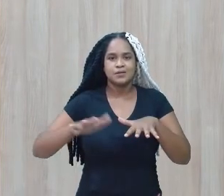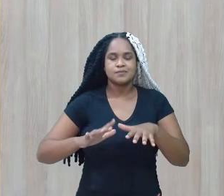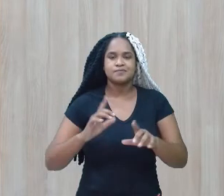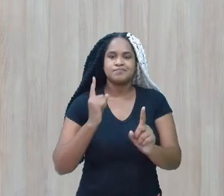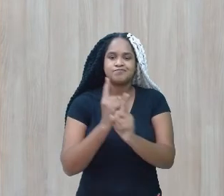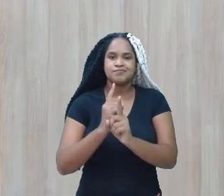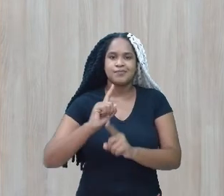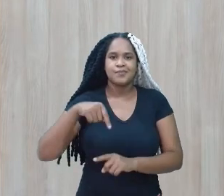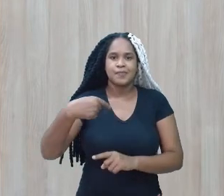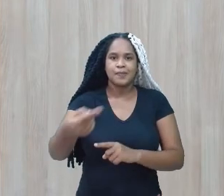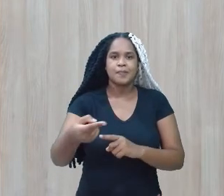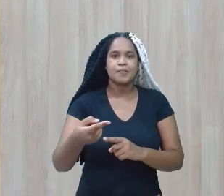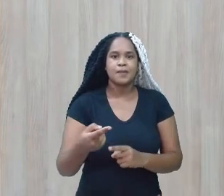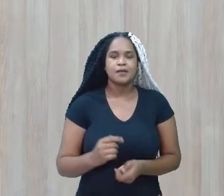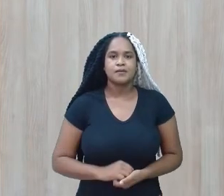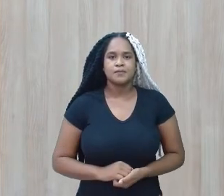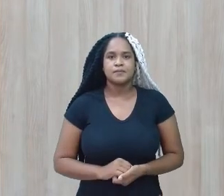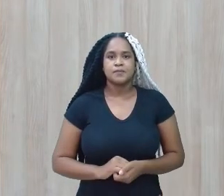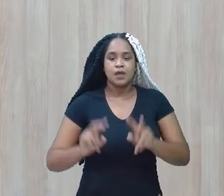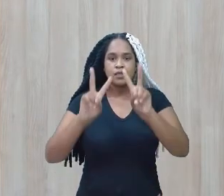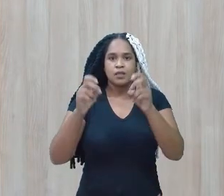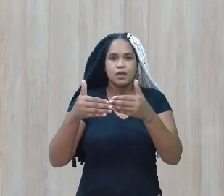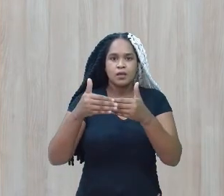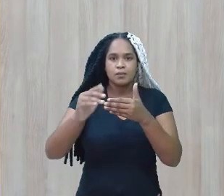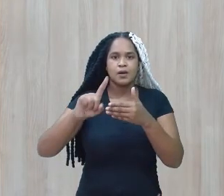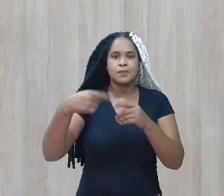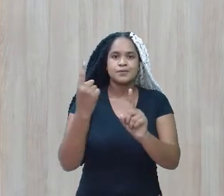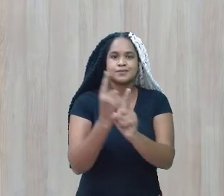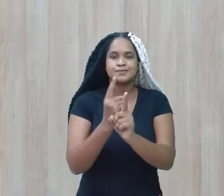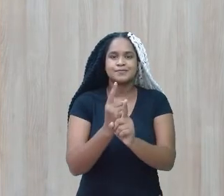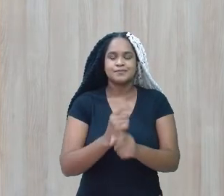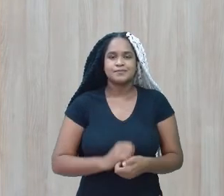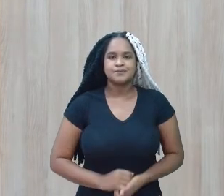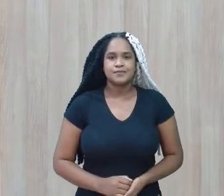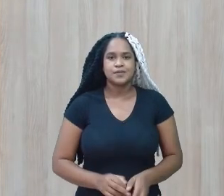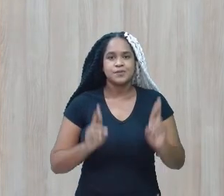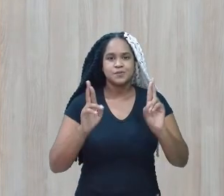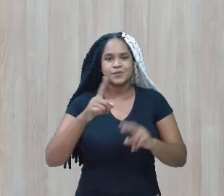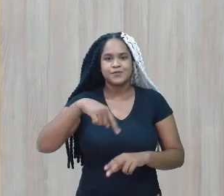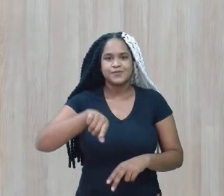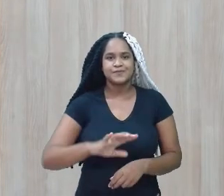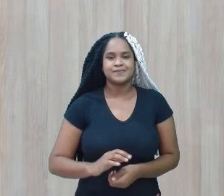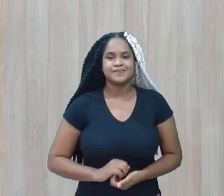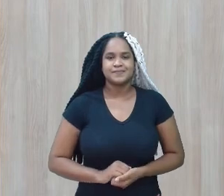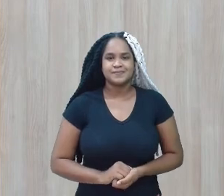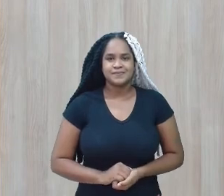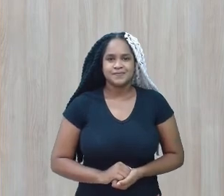nosso próximo momento, com a nossa próxima temática, e eu aguardo vocês.